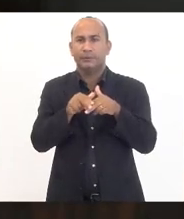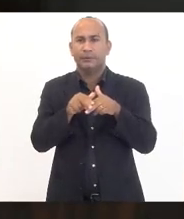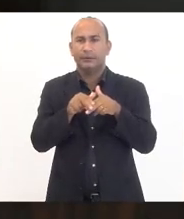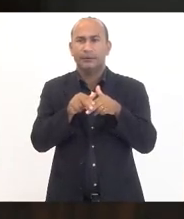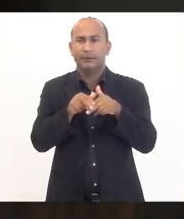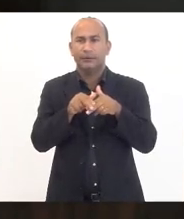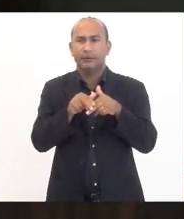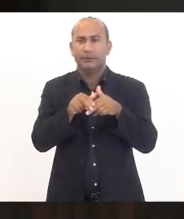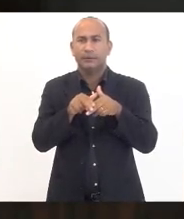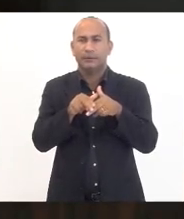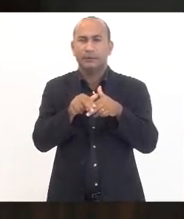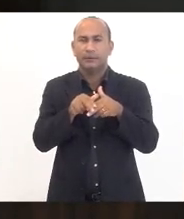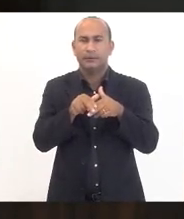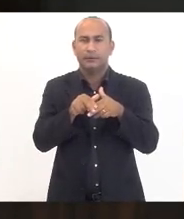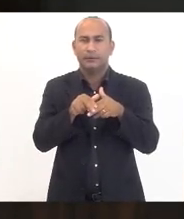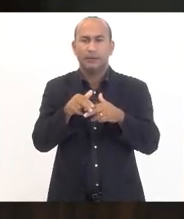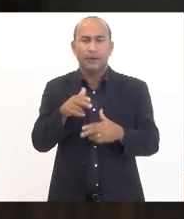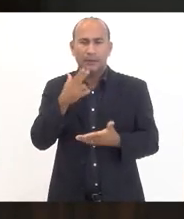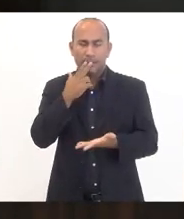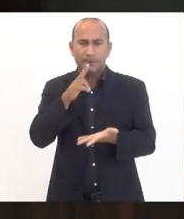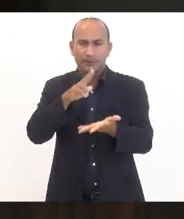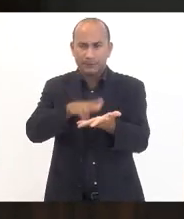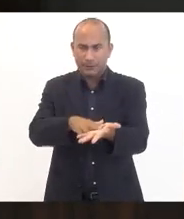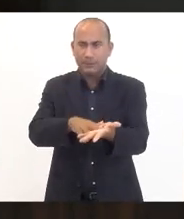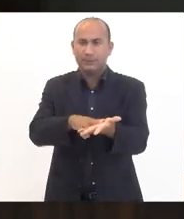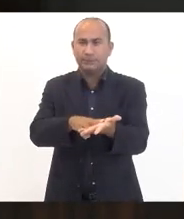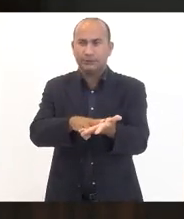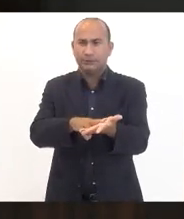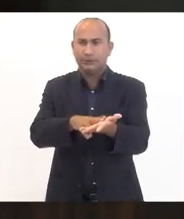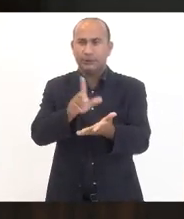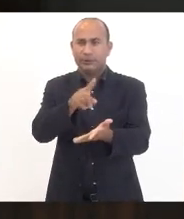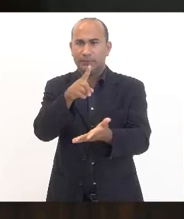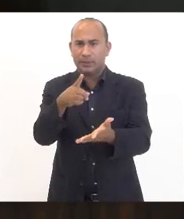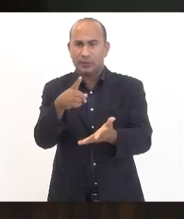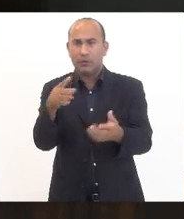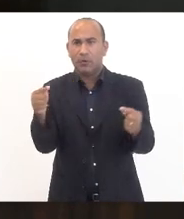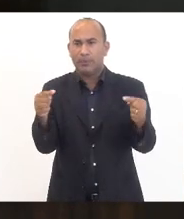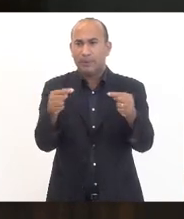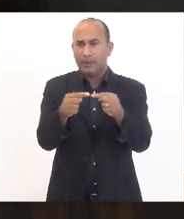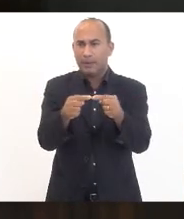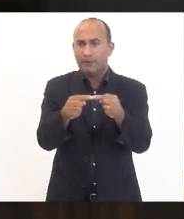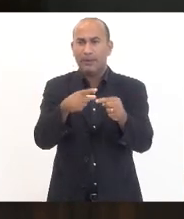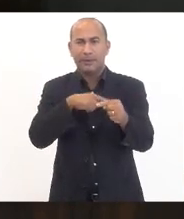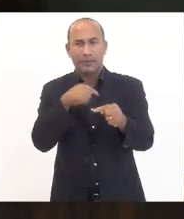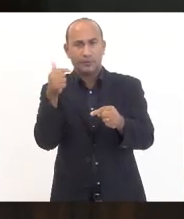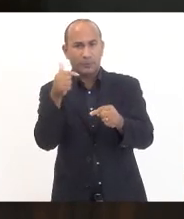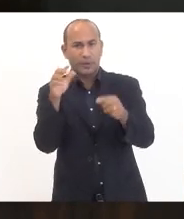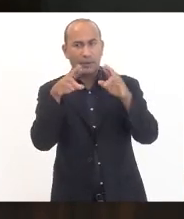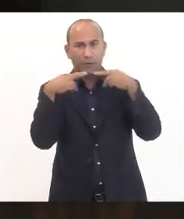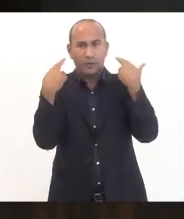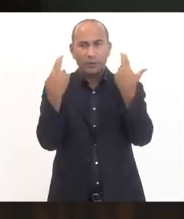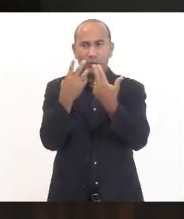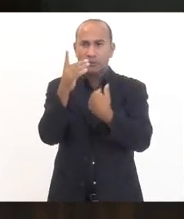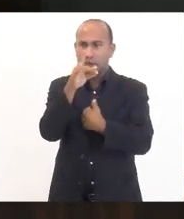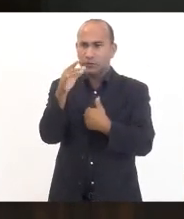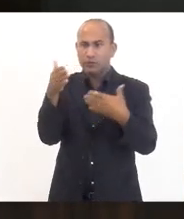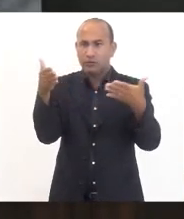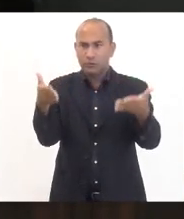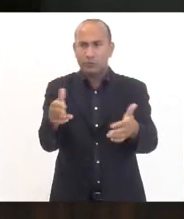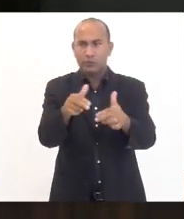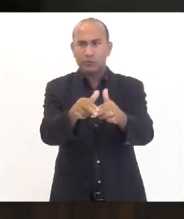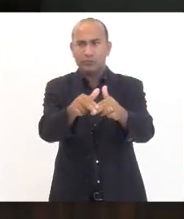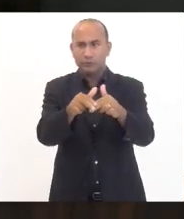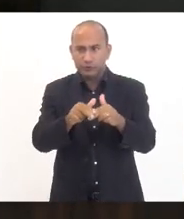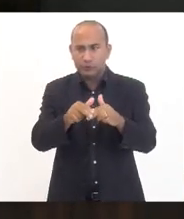de vetos acordadas na reunião de líderes. Vamos ter a segunda sessão extraordinária do dia de hoje para